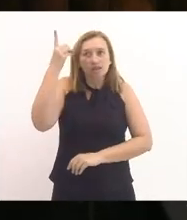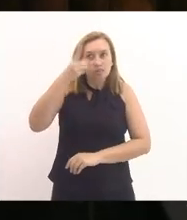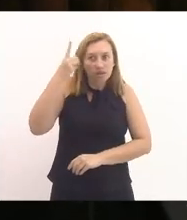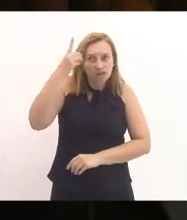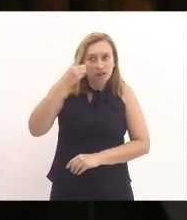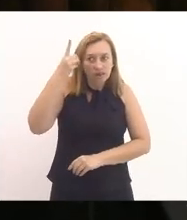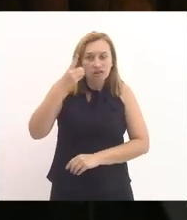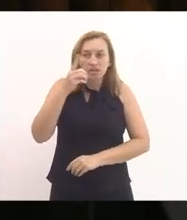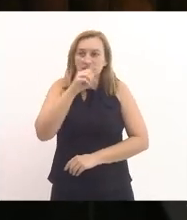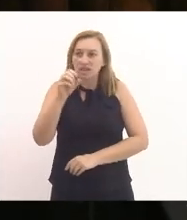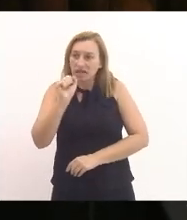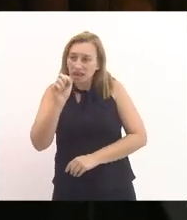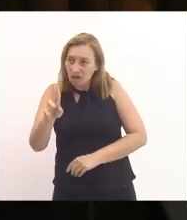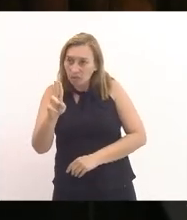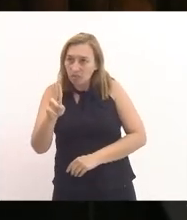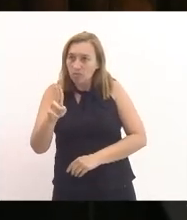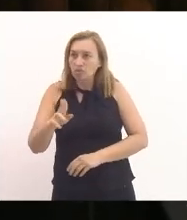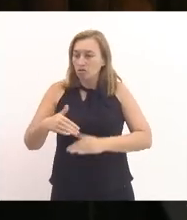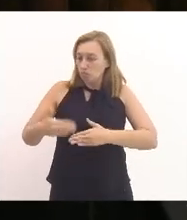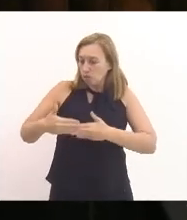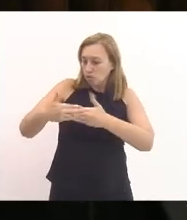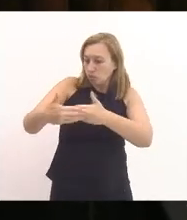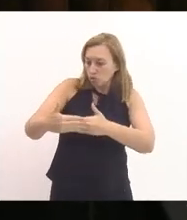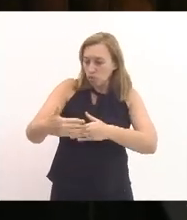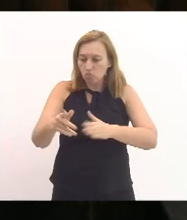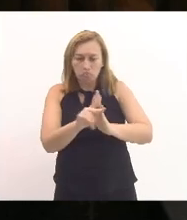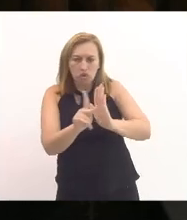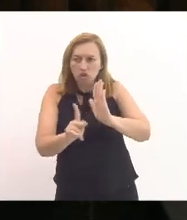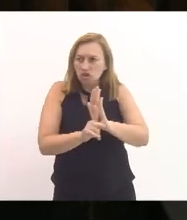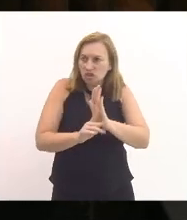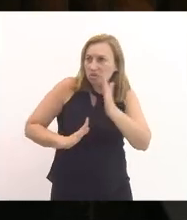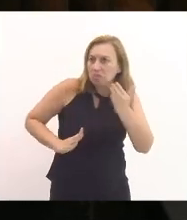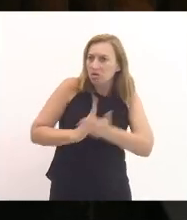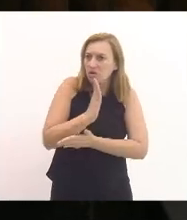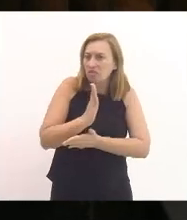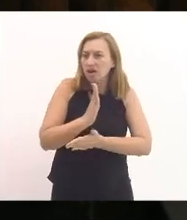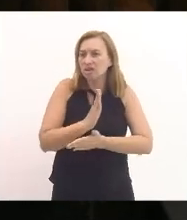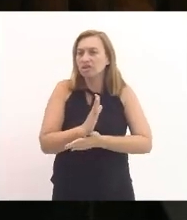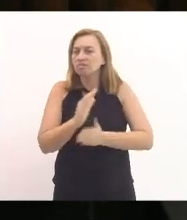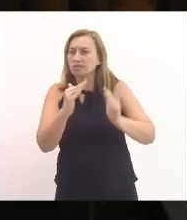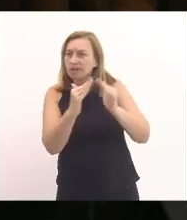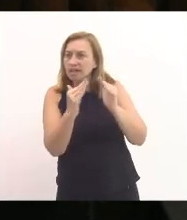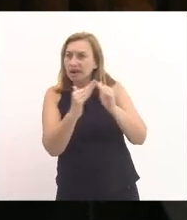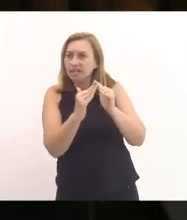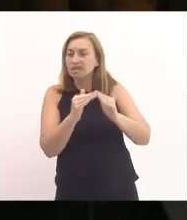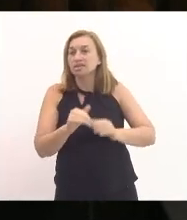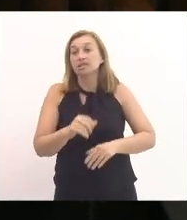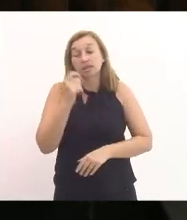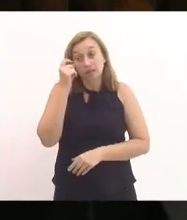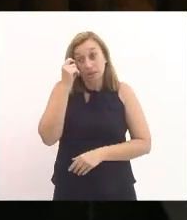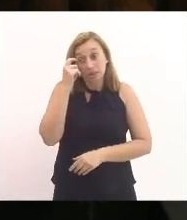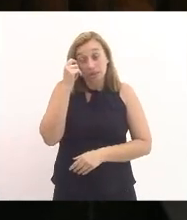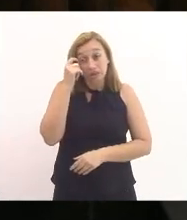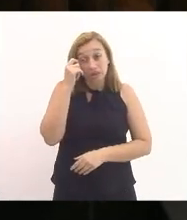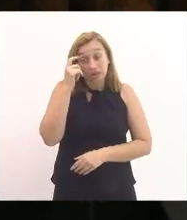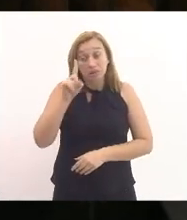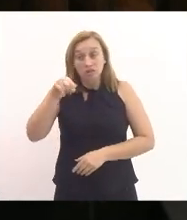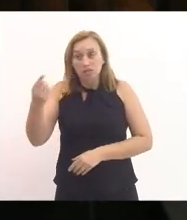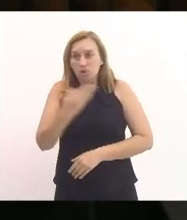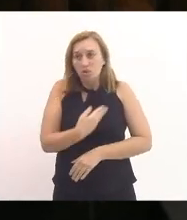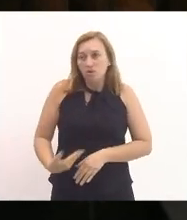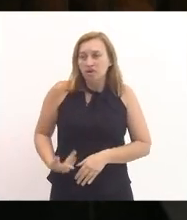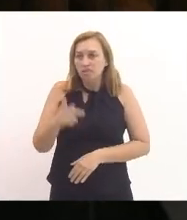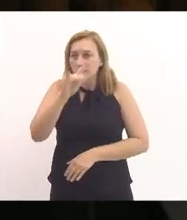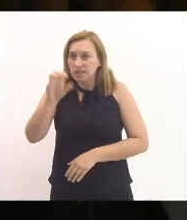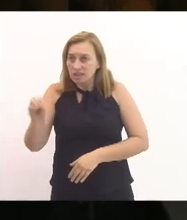então Deputado Zaqueu Teixeira a evoluir os projetos projeto foi aprovado pela aquela casa e foi o governo